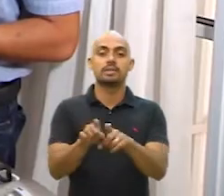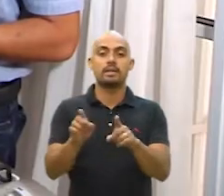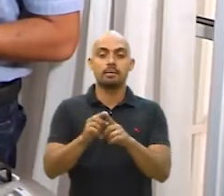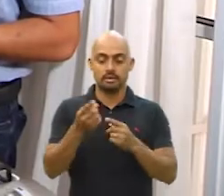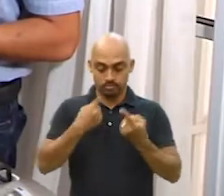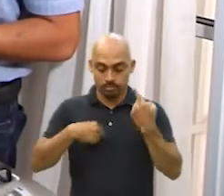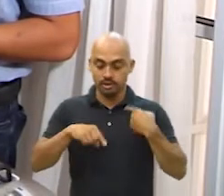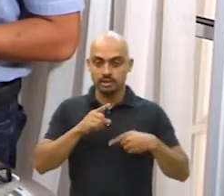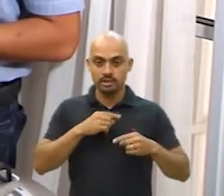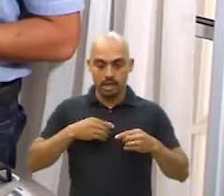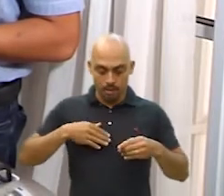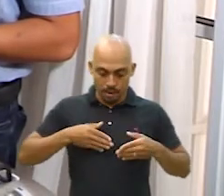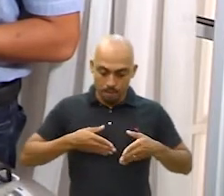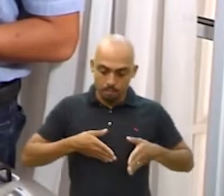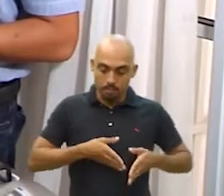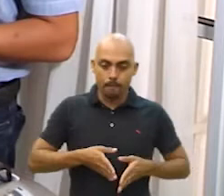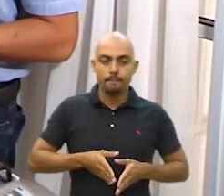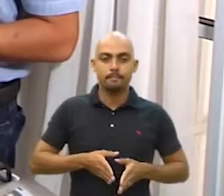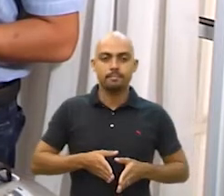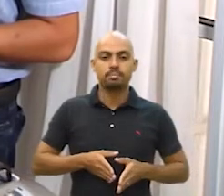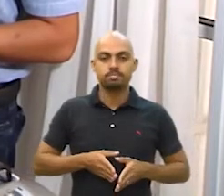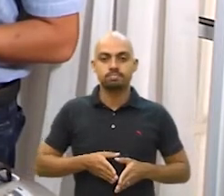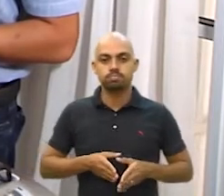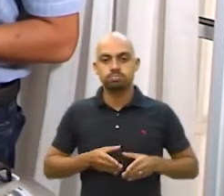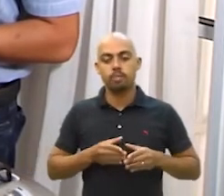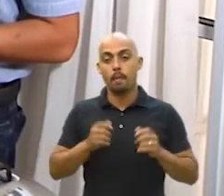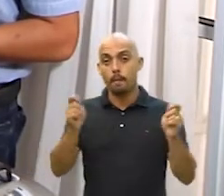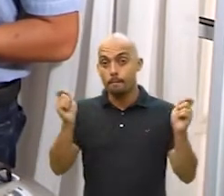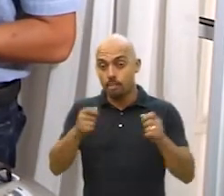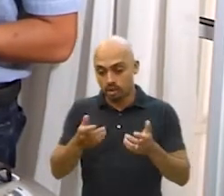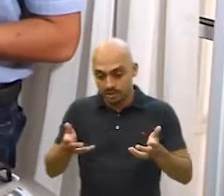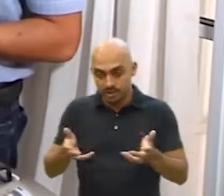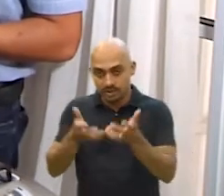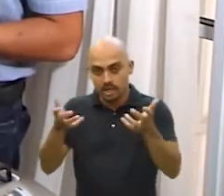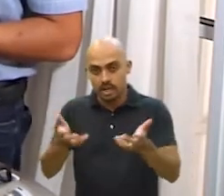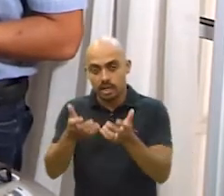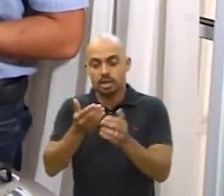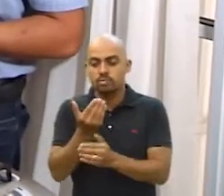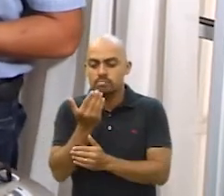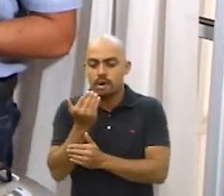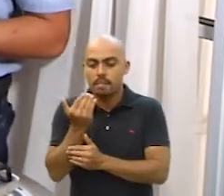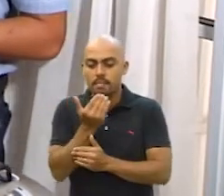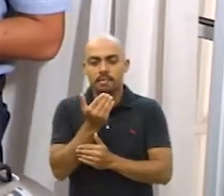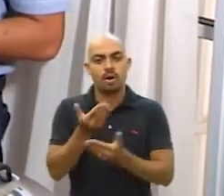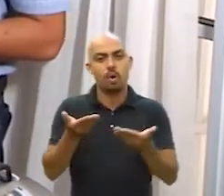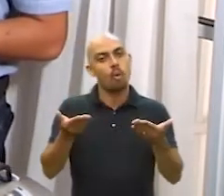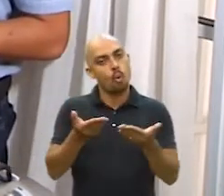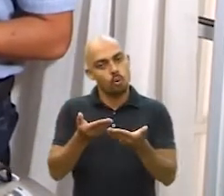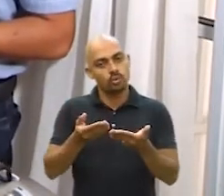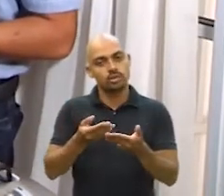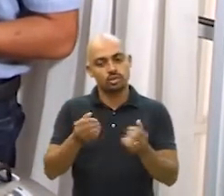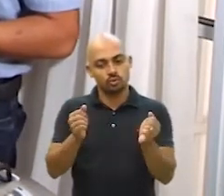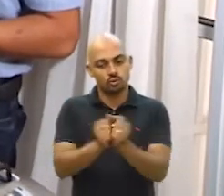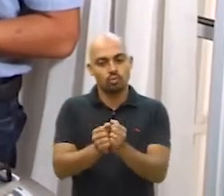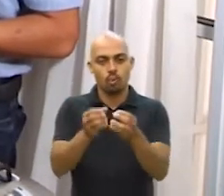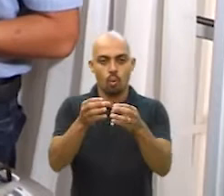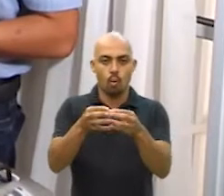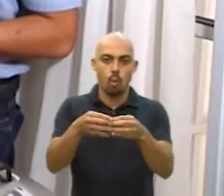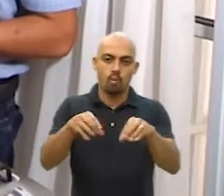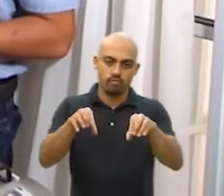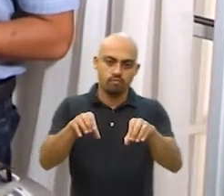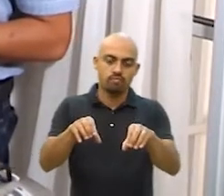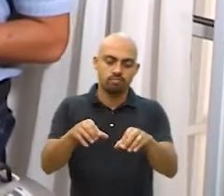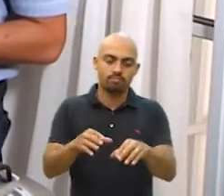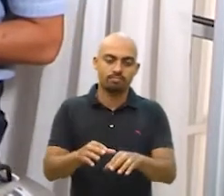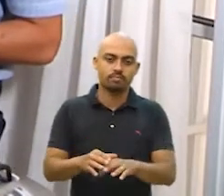sistema digestivo e você pode consumir ela em salada, né? Como vamos fazer ela a omelete,